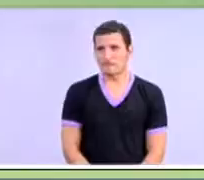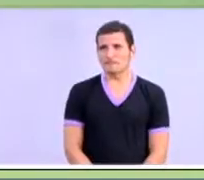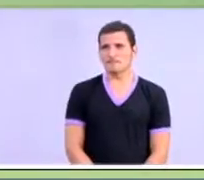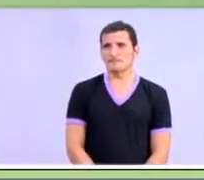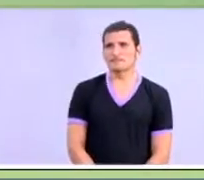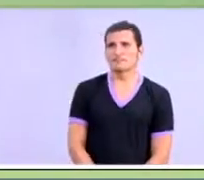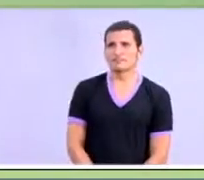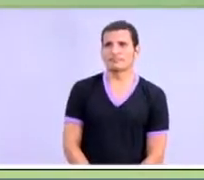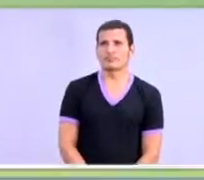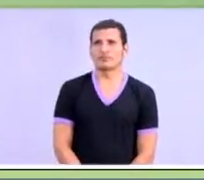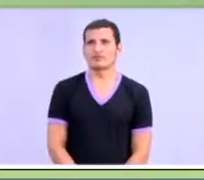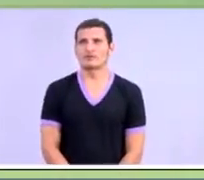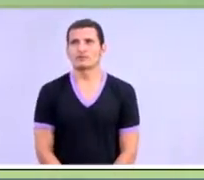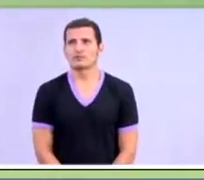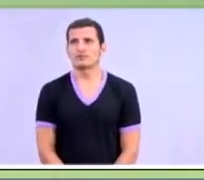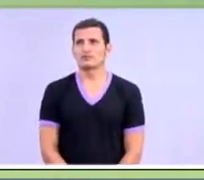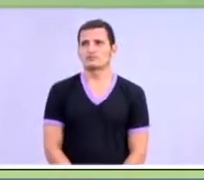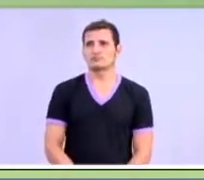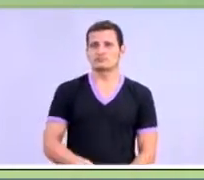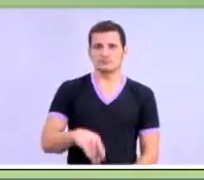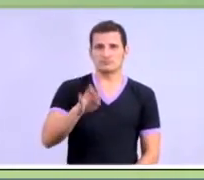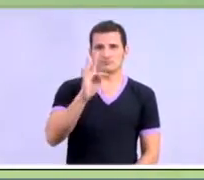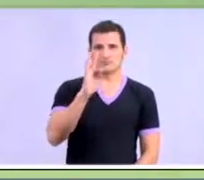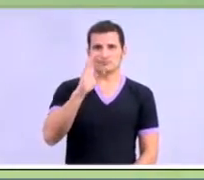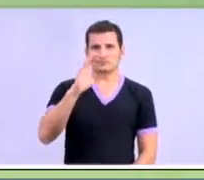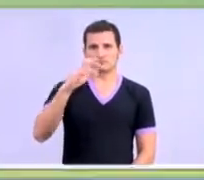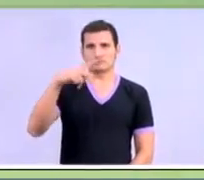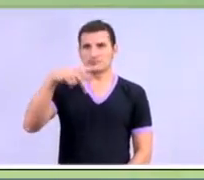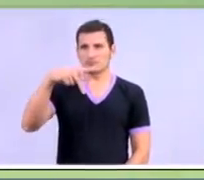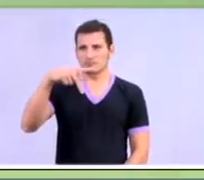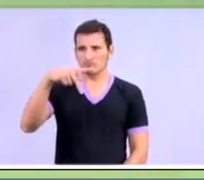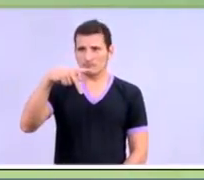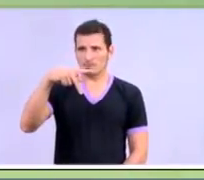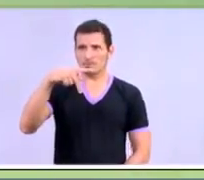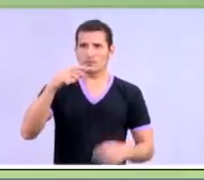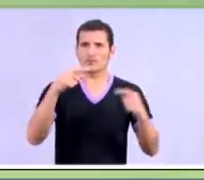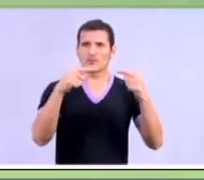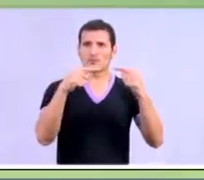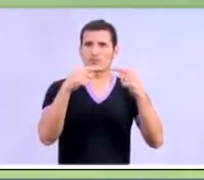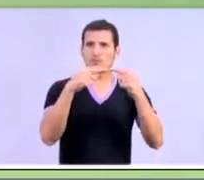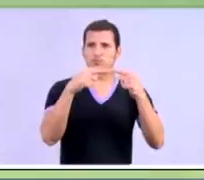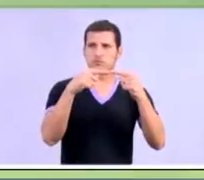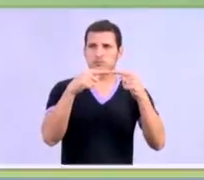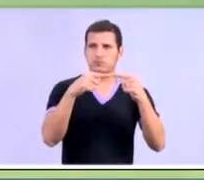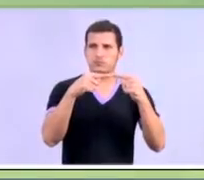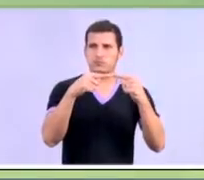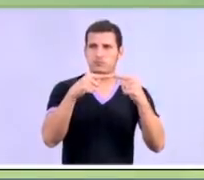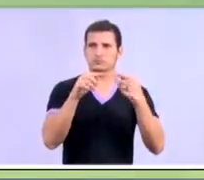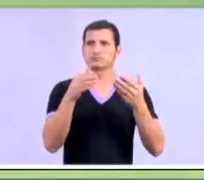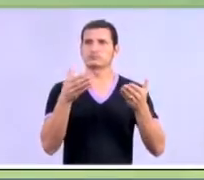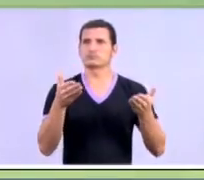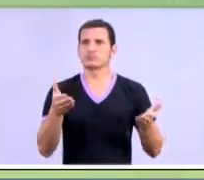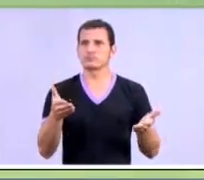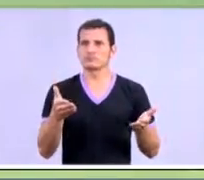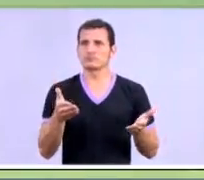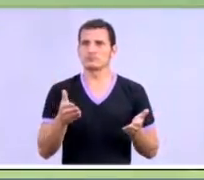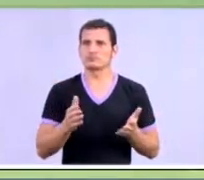No terceiro item, protocolo TCP, está no item 4 da